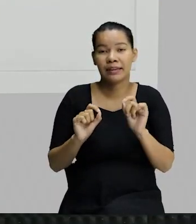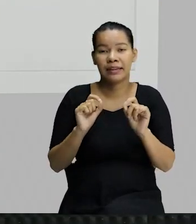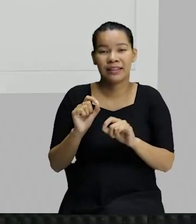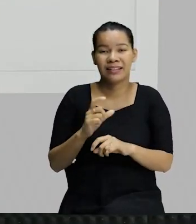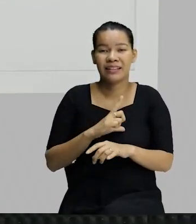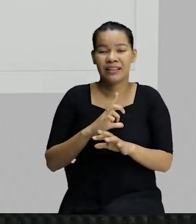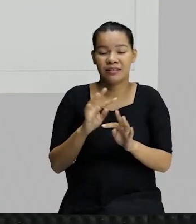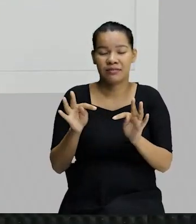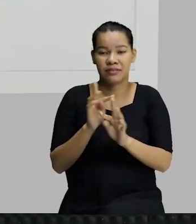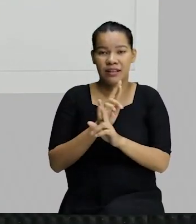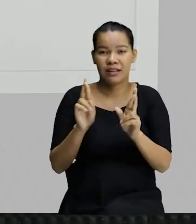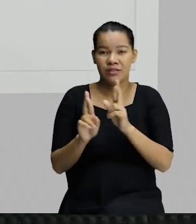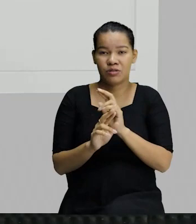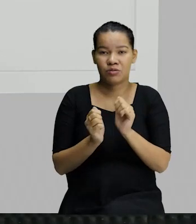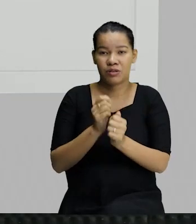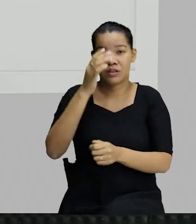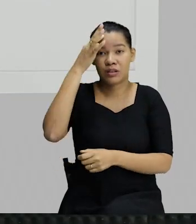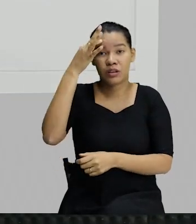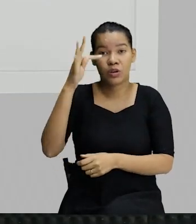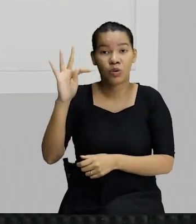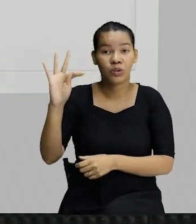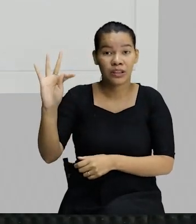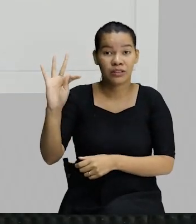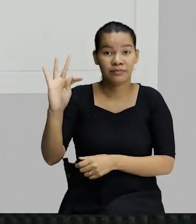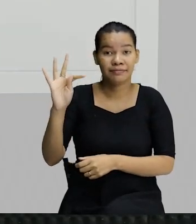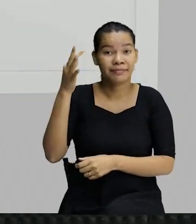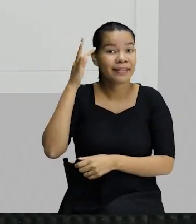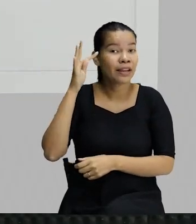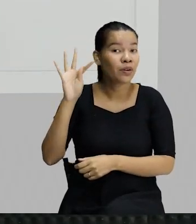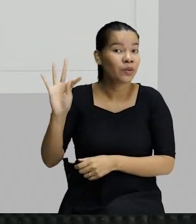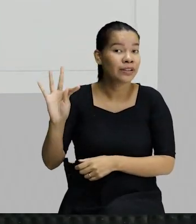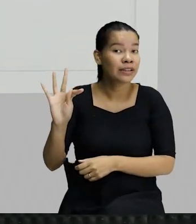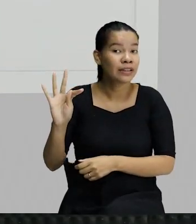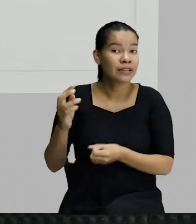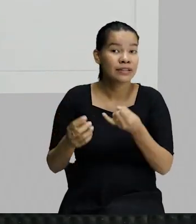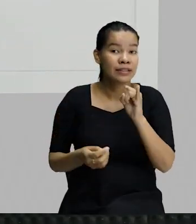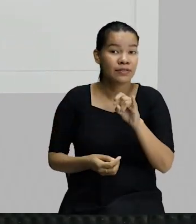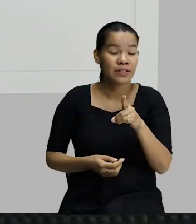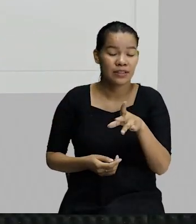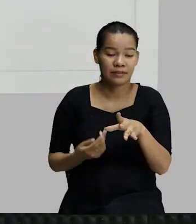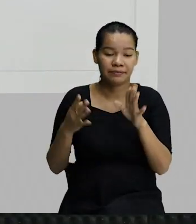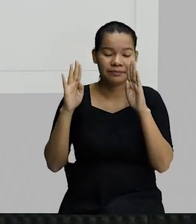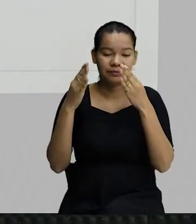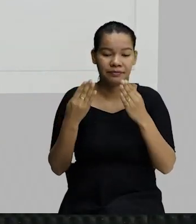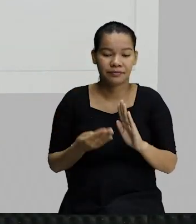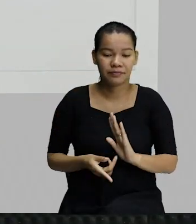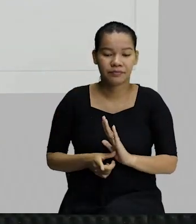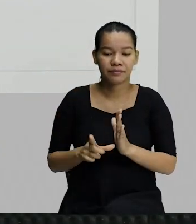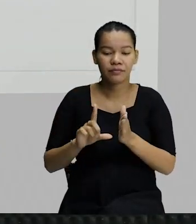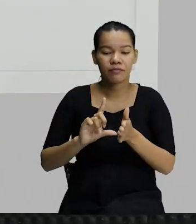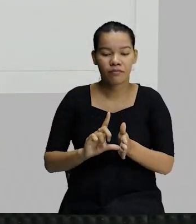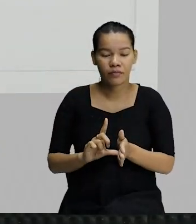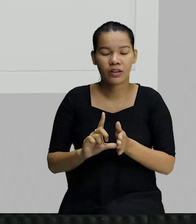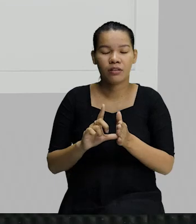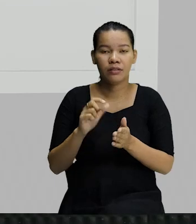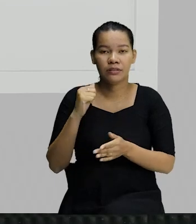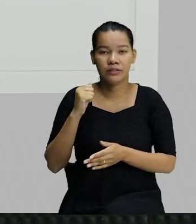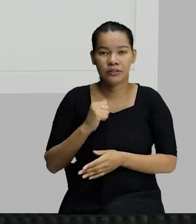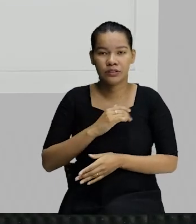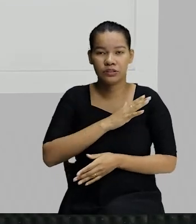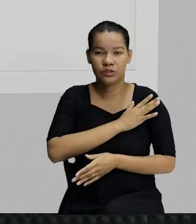chegar. Se você pegar os antecessores de Aristóteles, eles vão colocar essa felicidade como